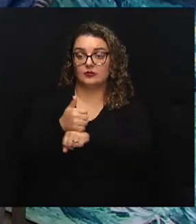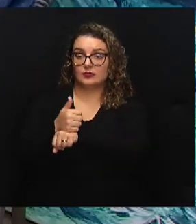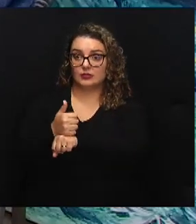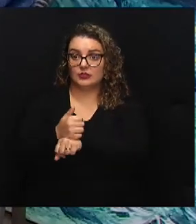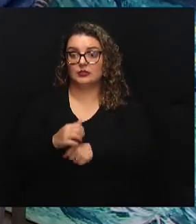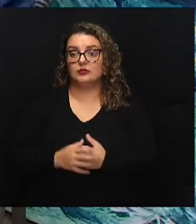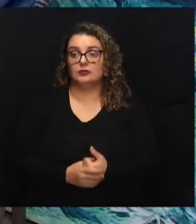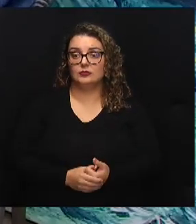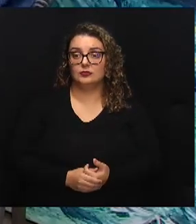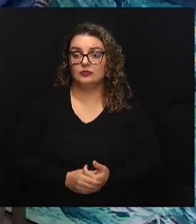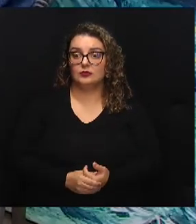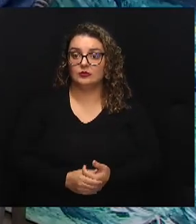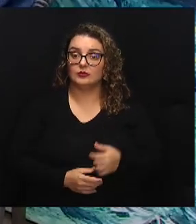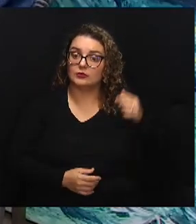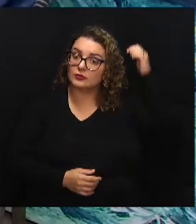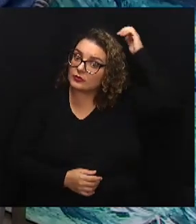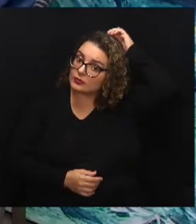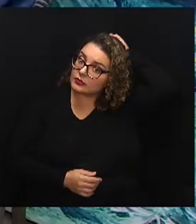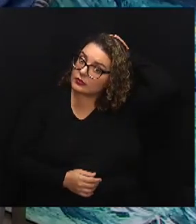eles eram